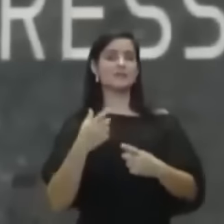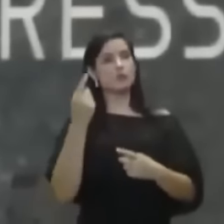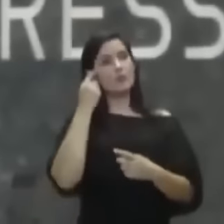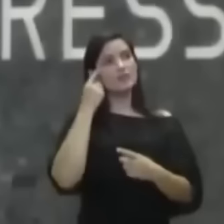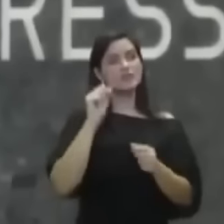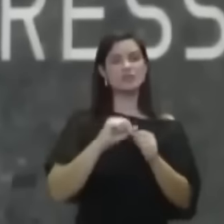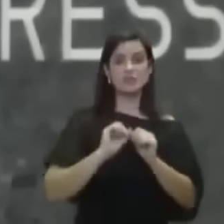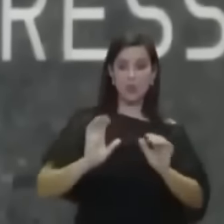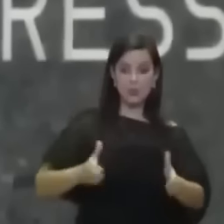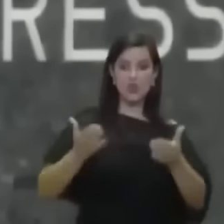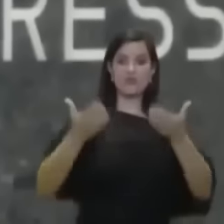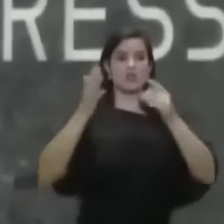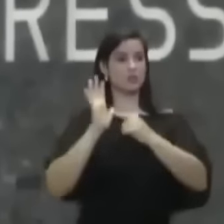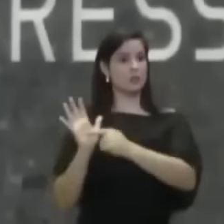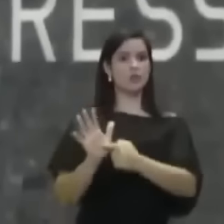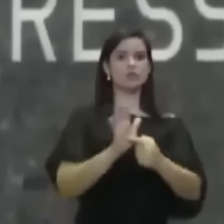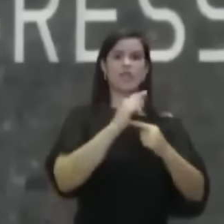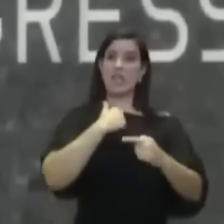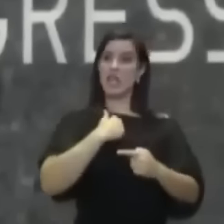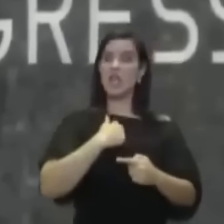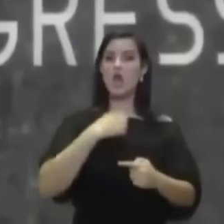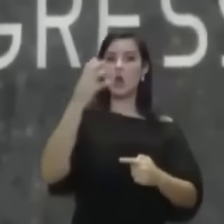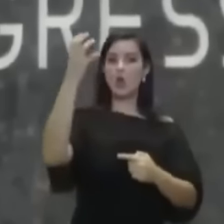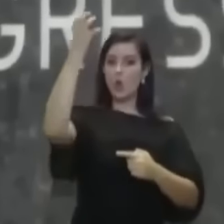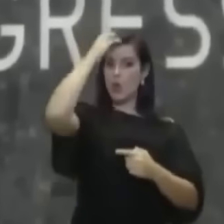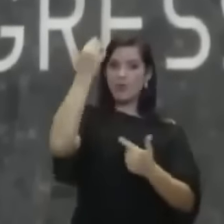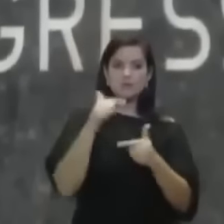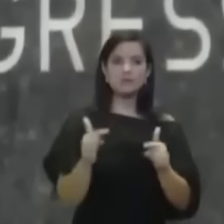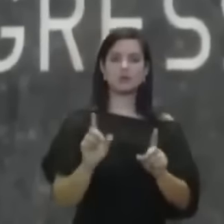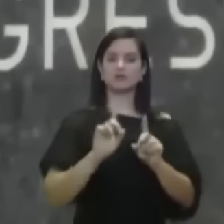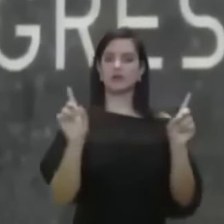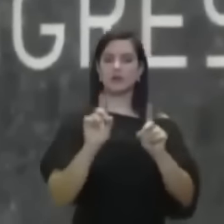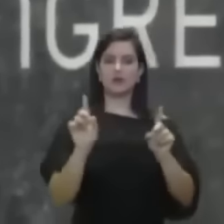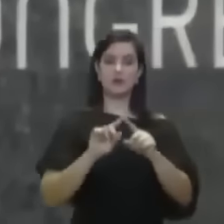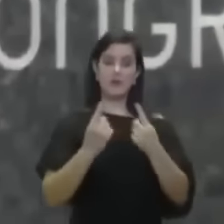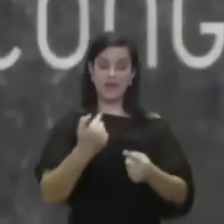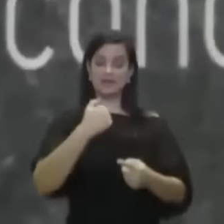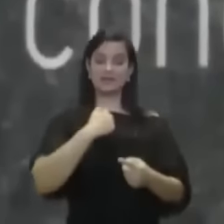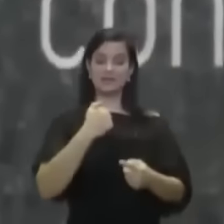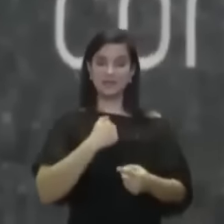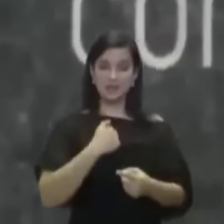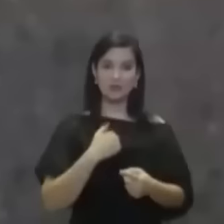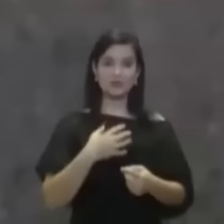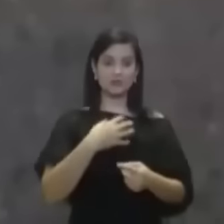um levante para mostrar que eu sou inocente. Também não foi o que ele disse. Ele diz: mas de minha parte,